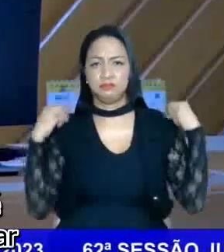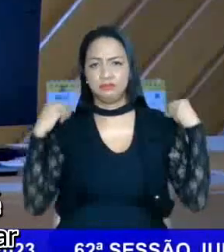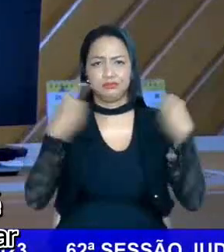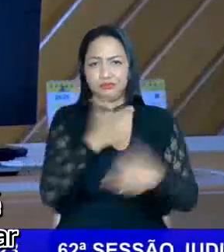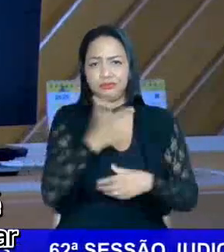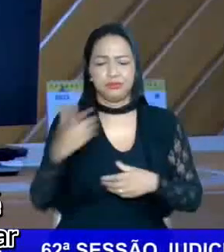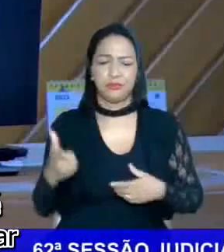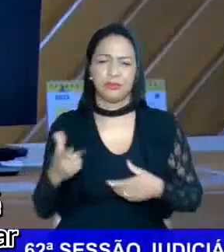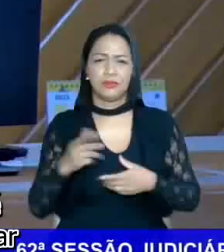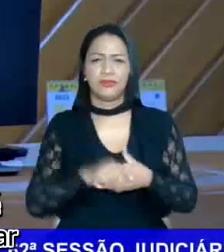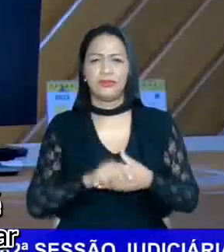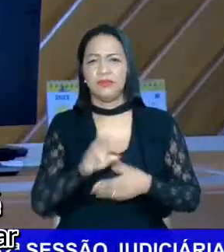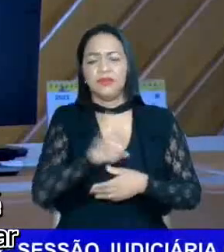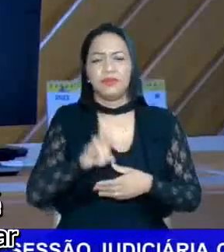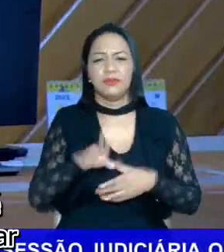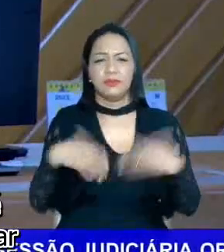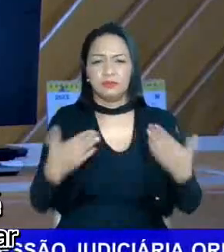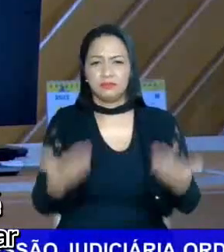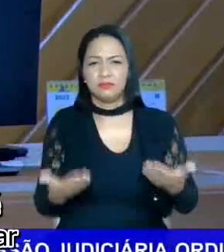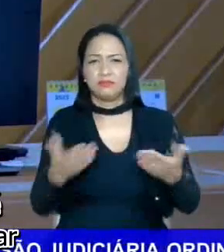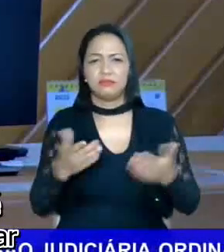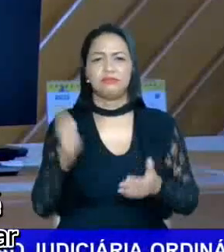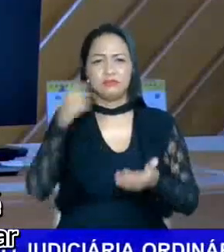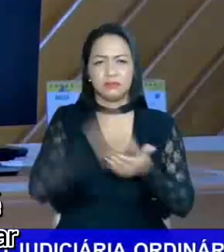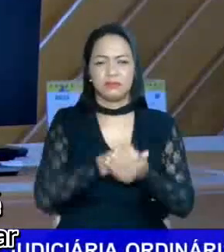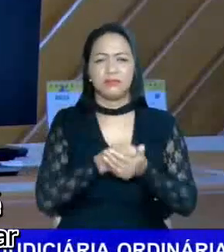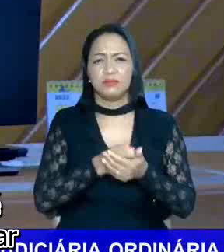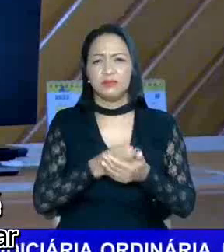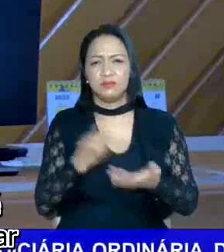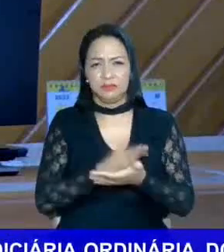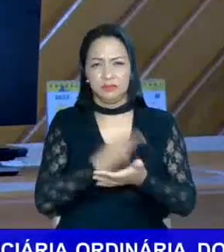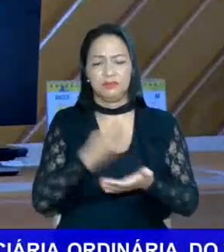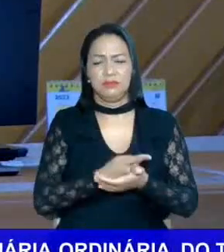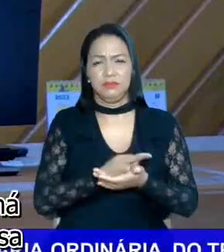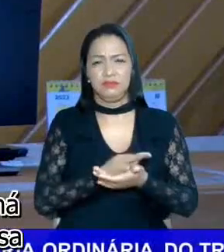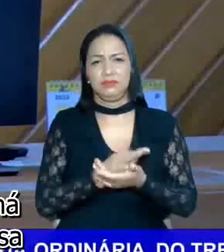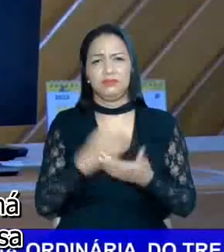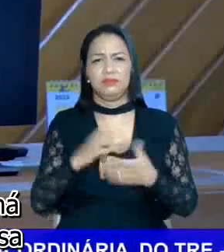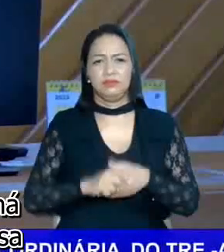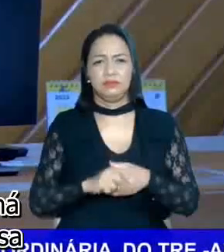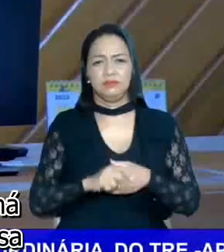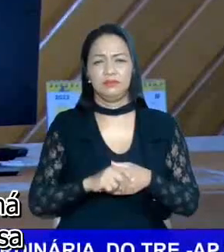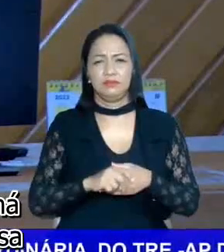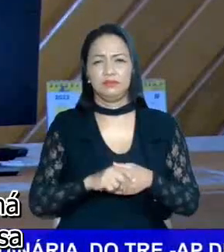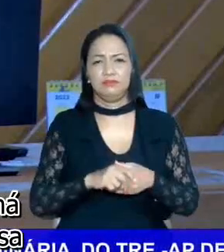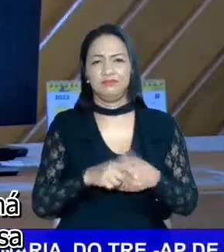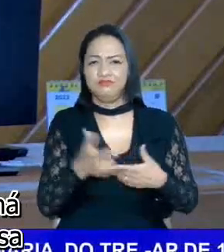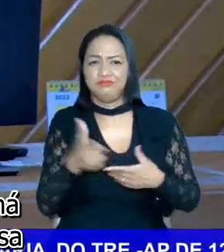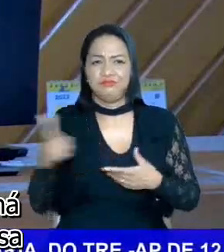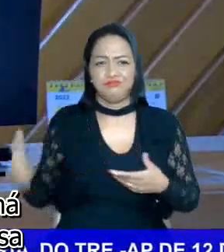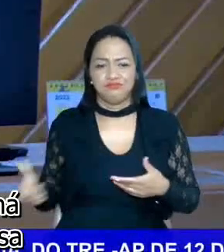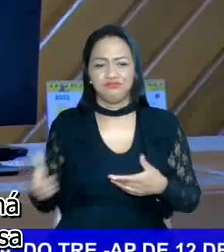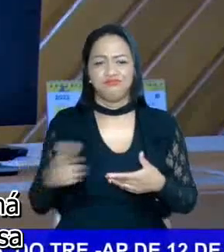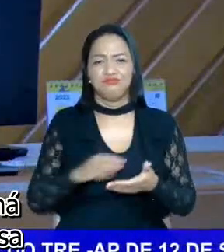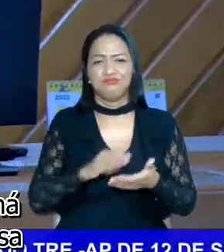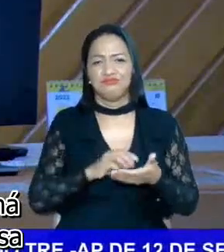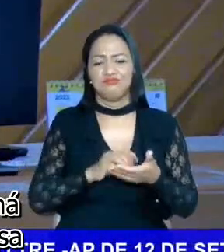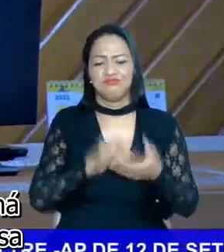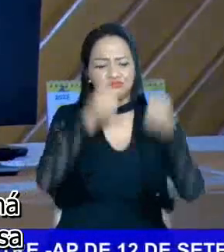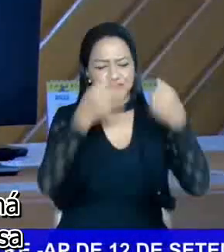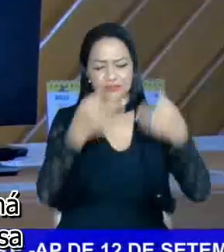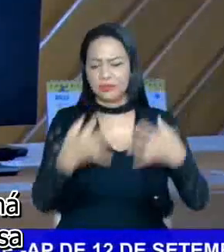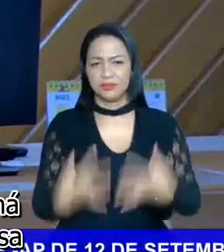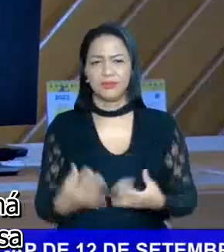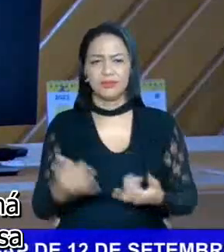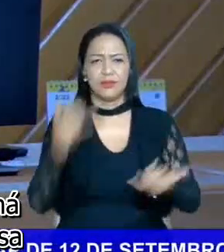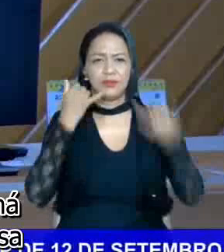eles. Então, é um gasto que deve ser considerado irregular, uma vez que não há nota explicativa, não há